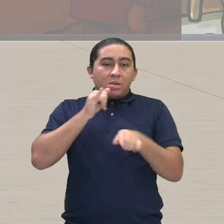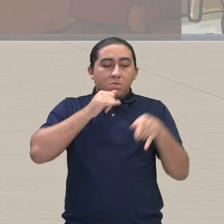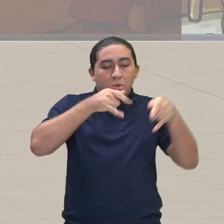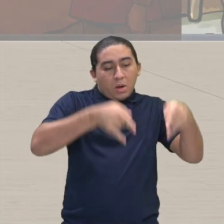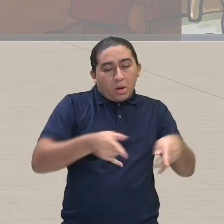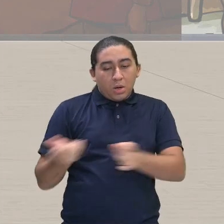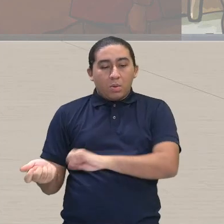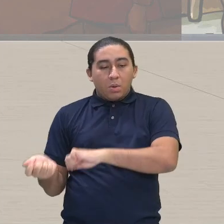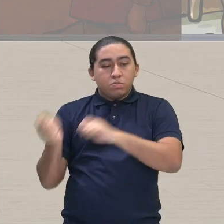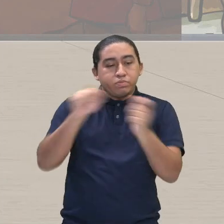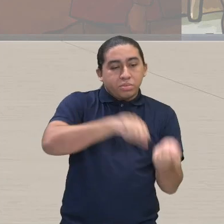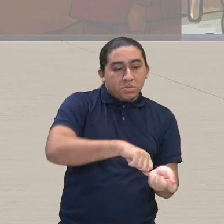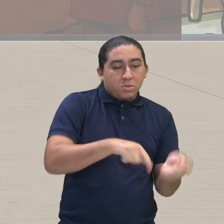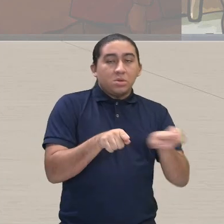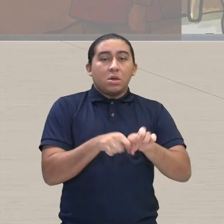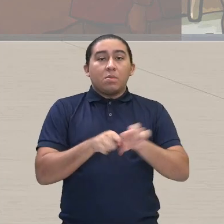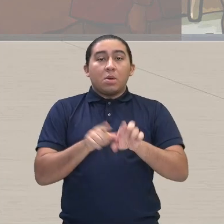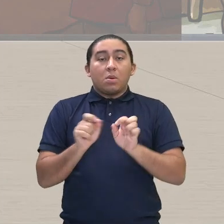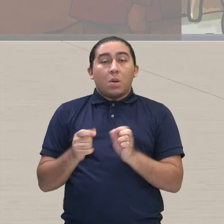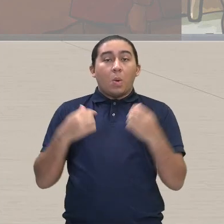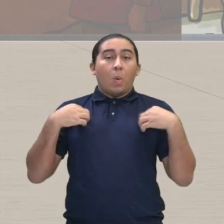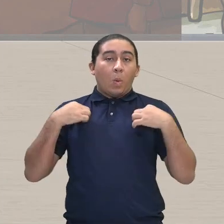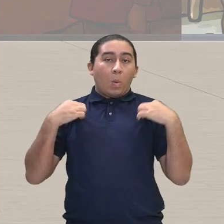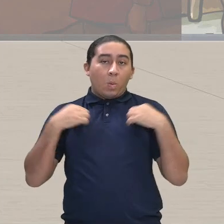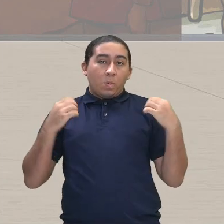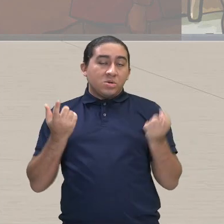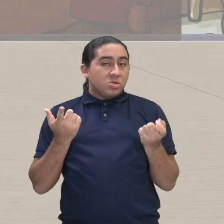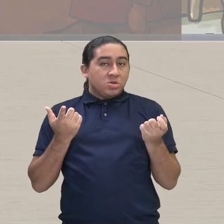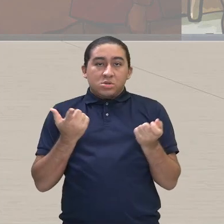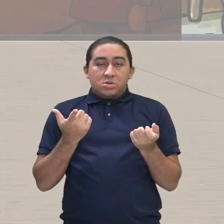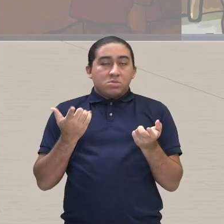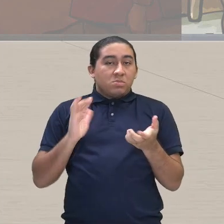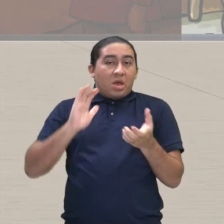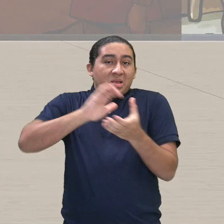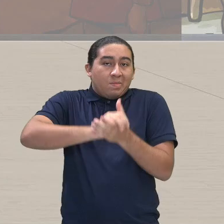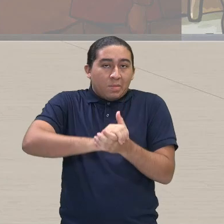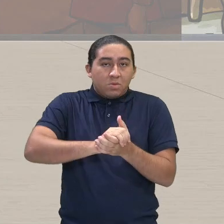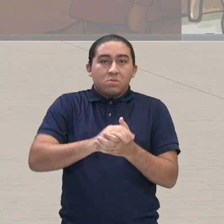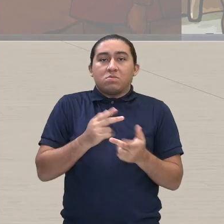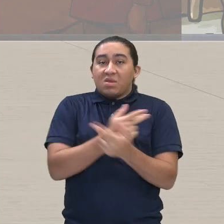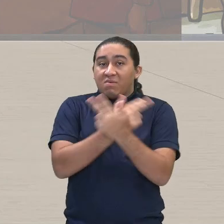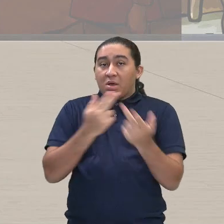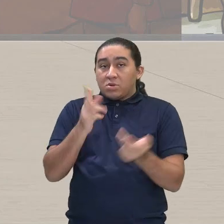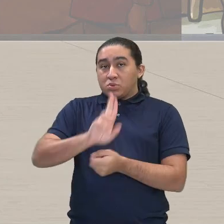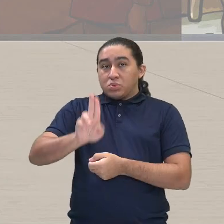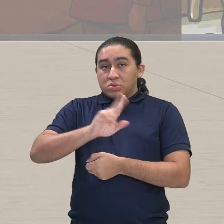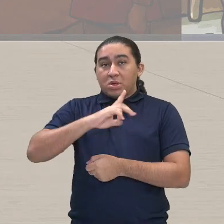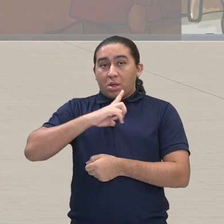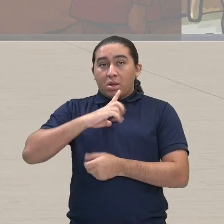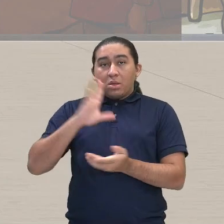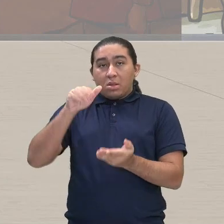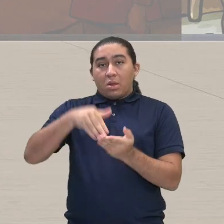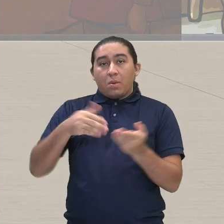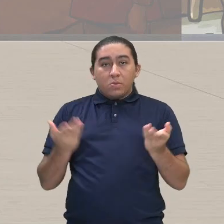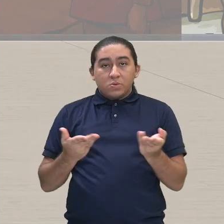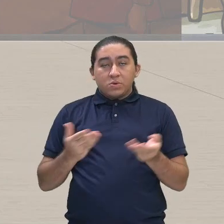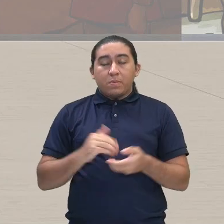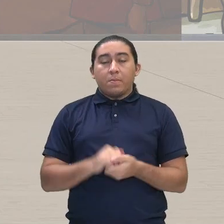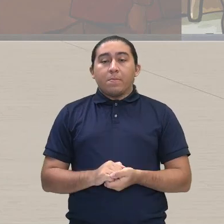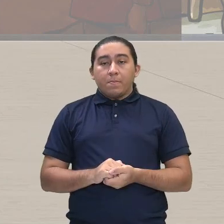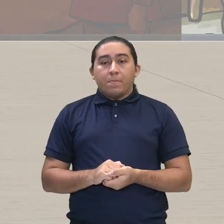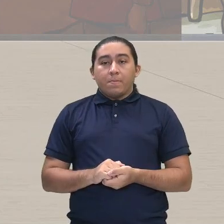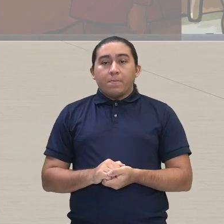para fazer um enxoval de casamento. Diversas finalidades você tem para tecidos, não é? Até os dias de hoje nós utilizamos